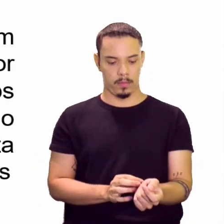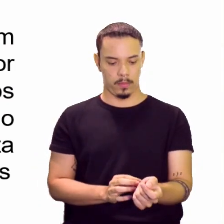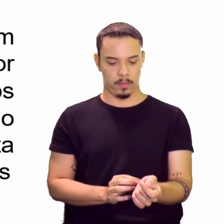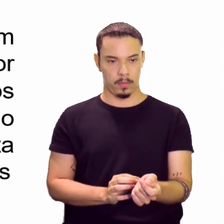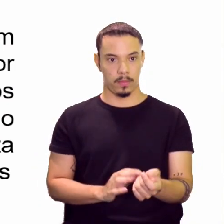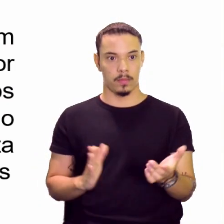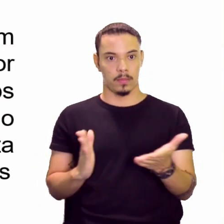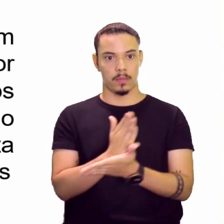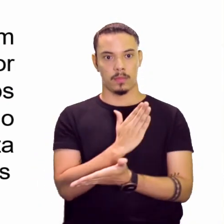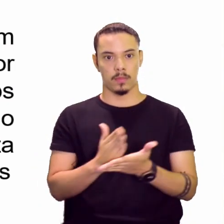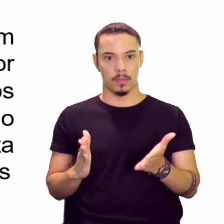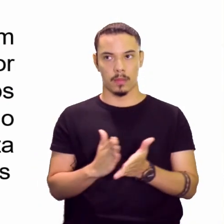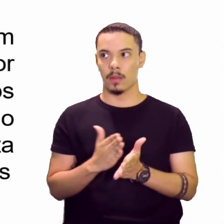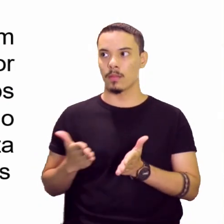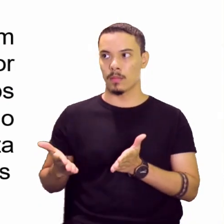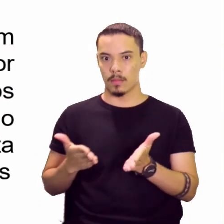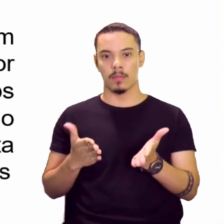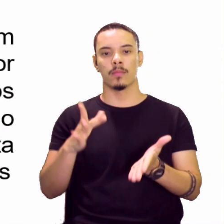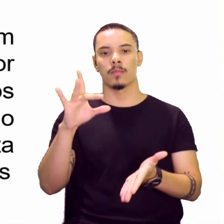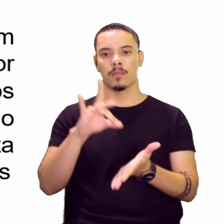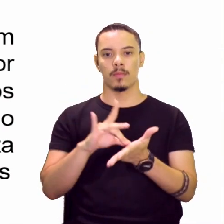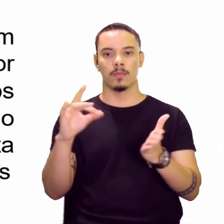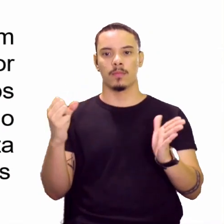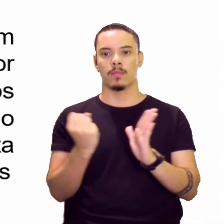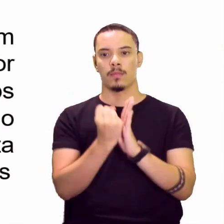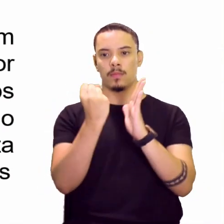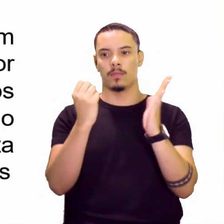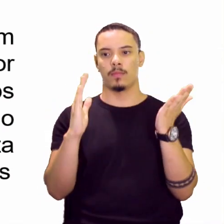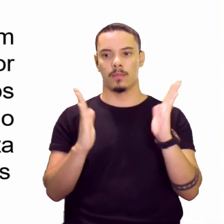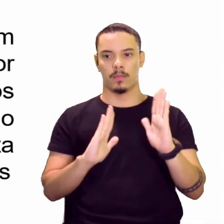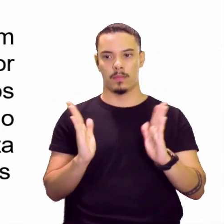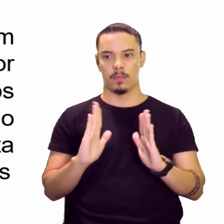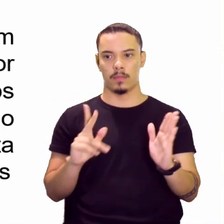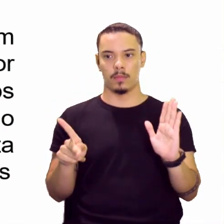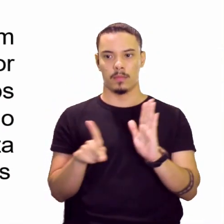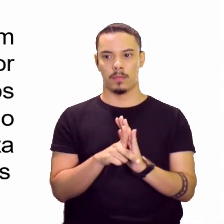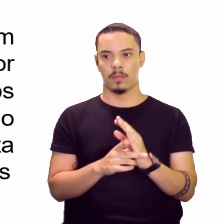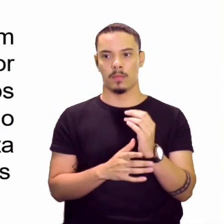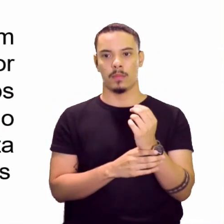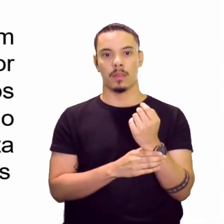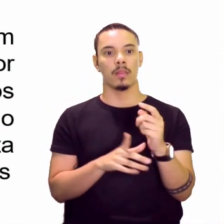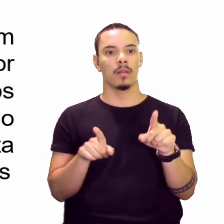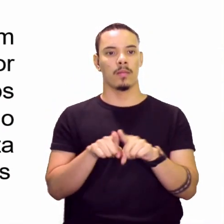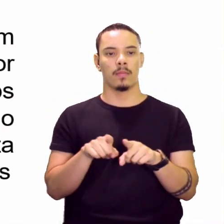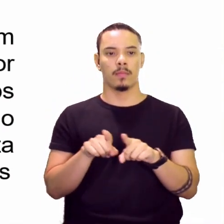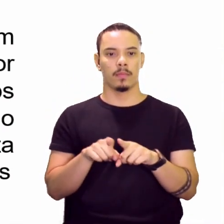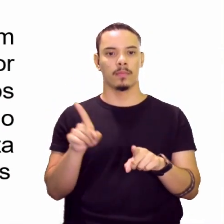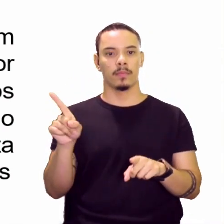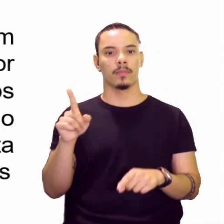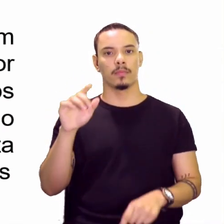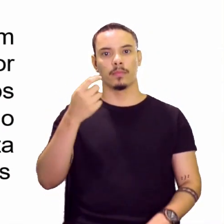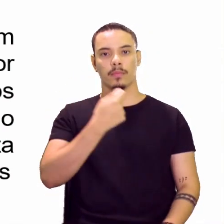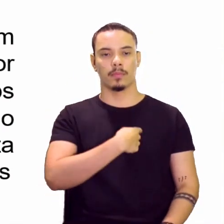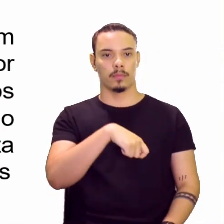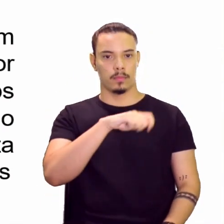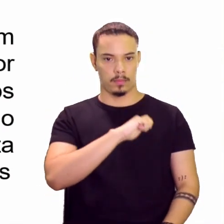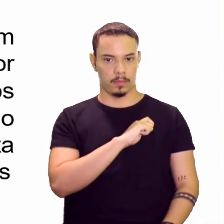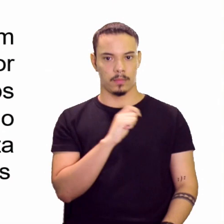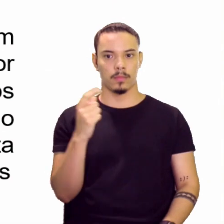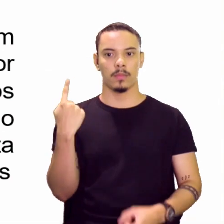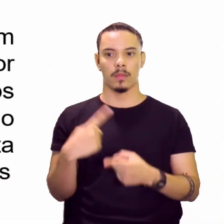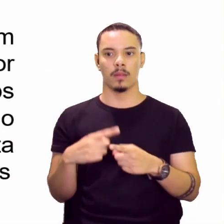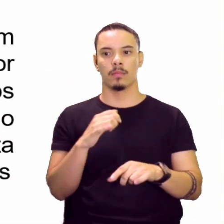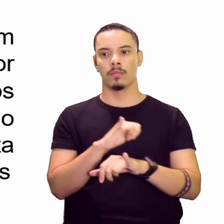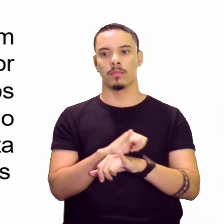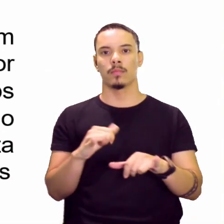Algumas caminhadas realmente marcaram nossa época, como o Caminho de Santiago, na Espanha, por ter sido mencionada por